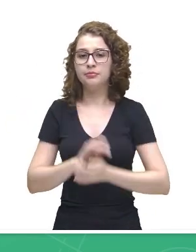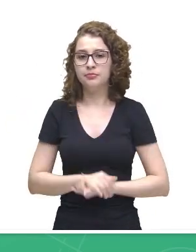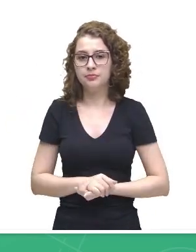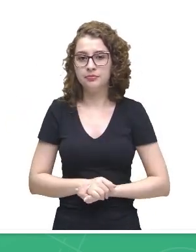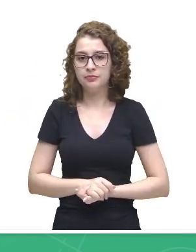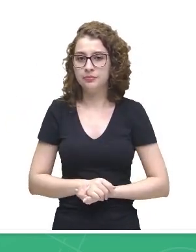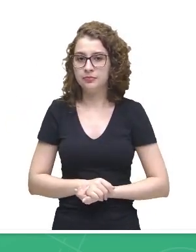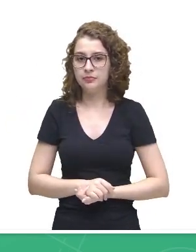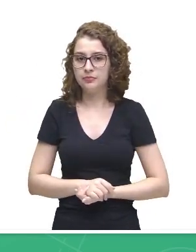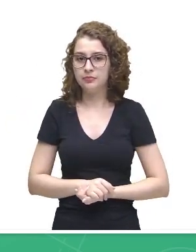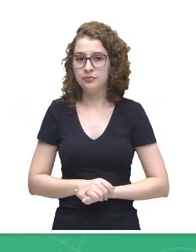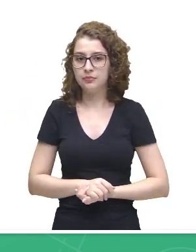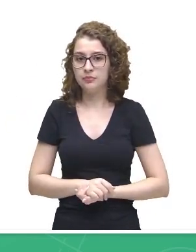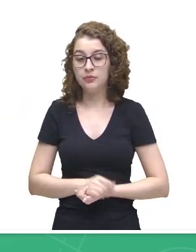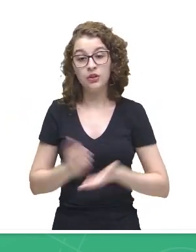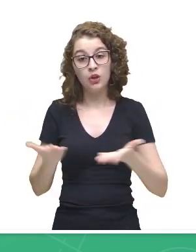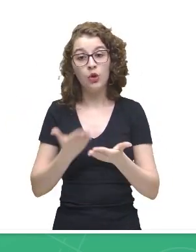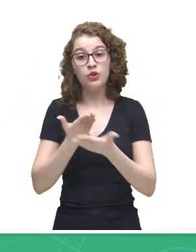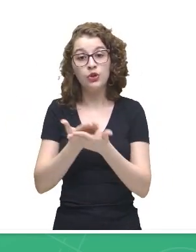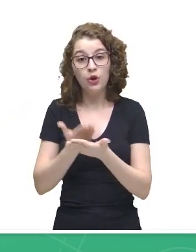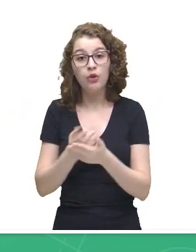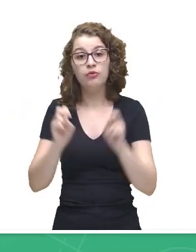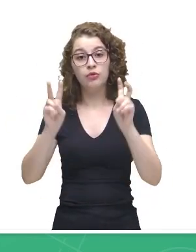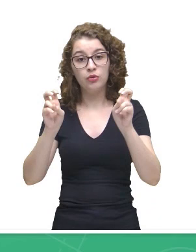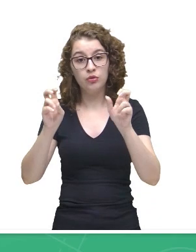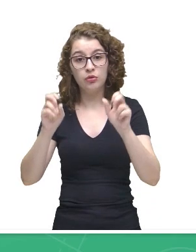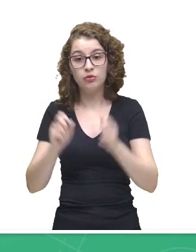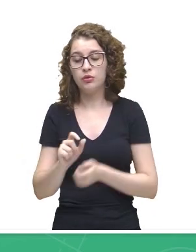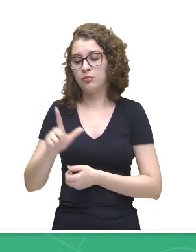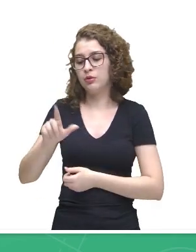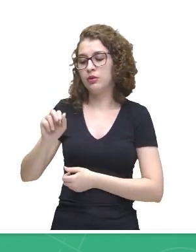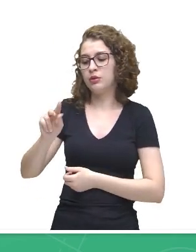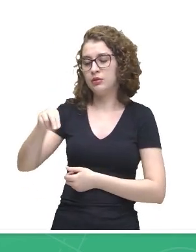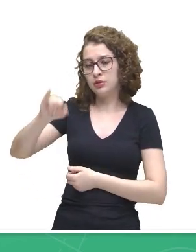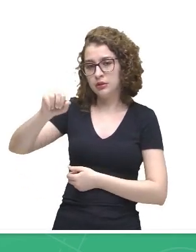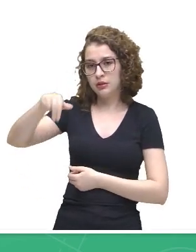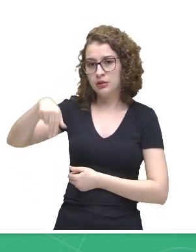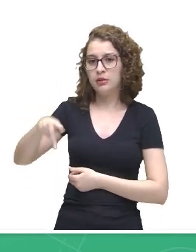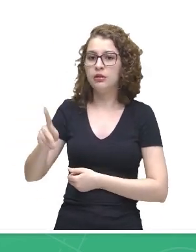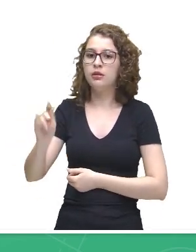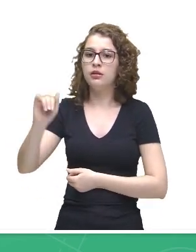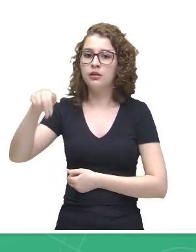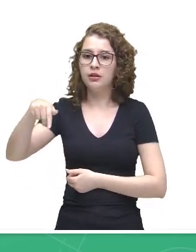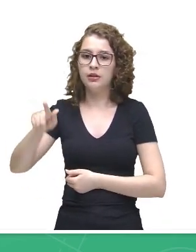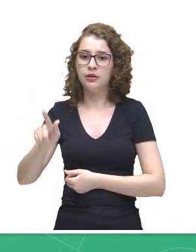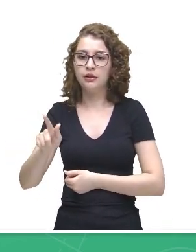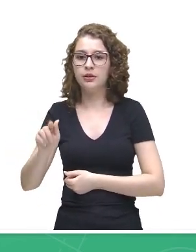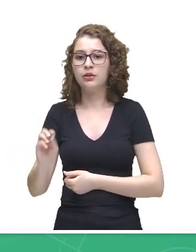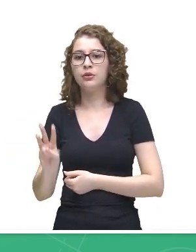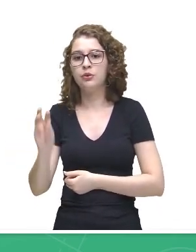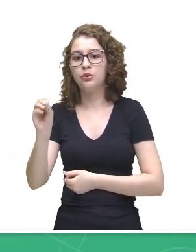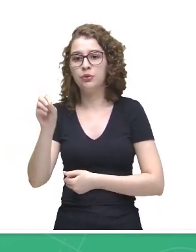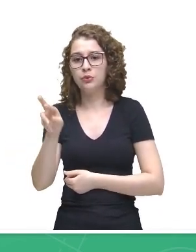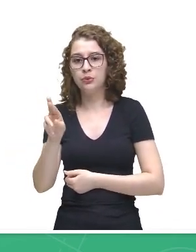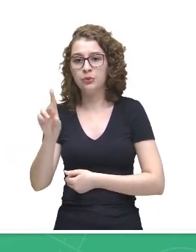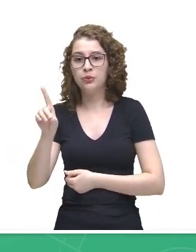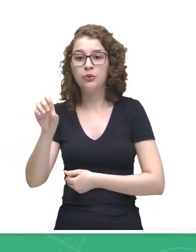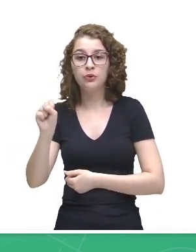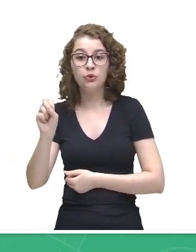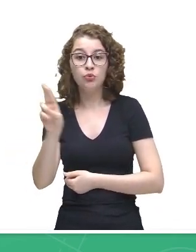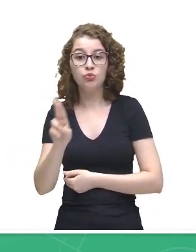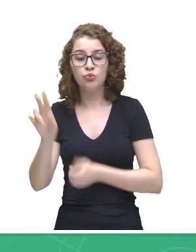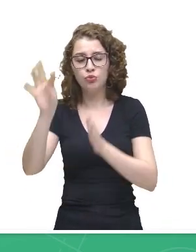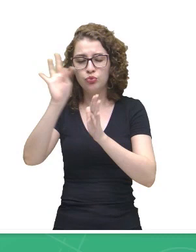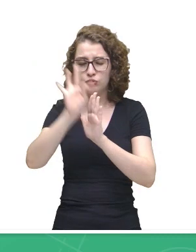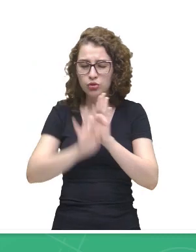Então, a aula de hoje foi sobre o uso das linking words nos textos, nas redações, no que vocês tiverem que